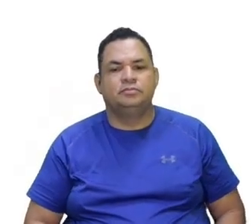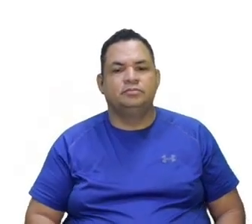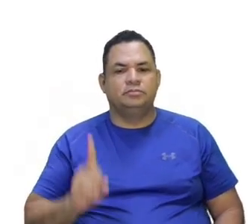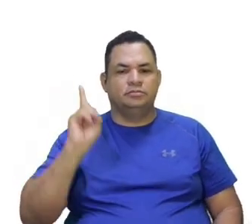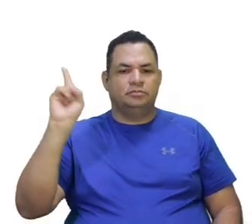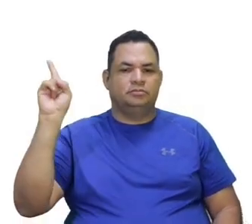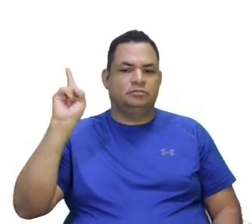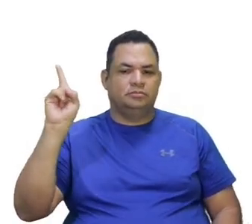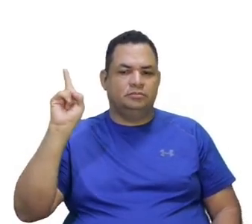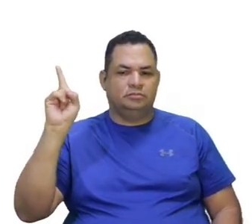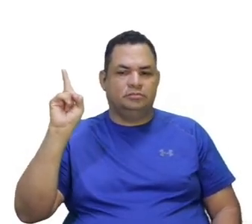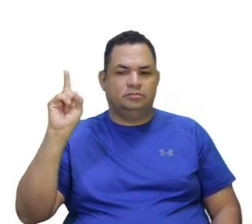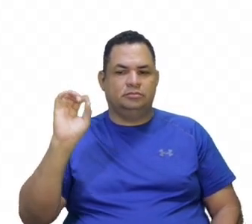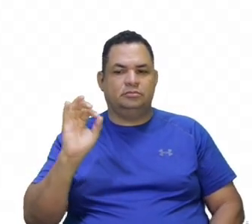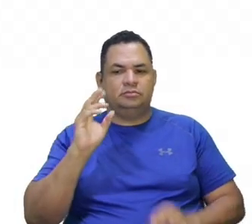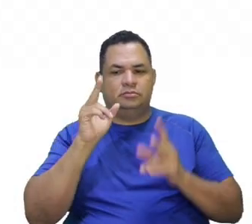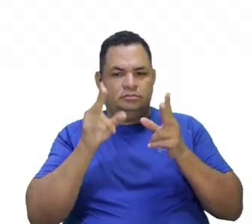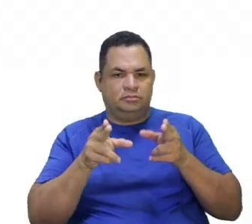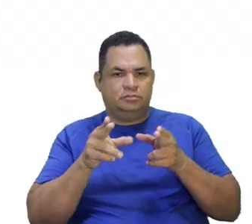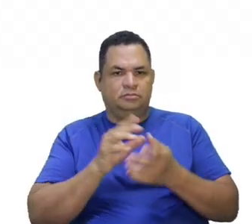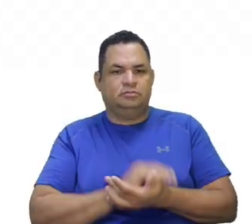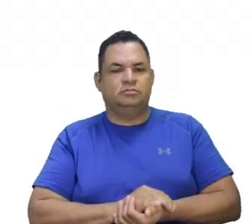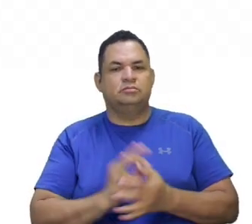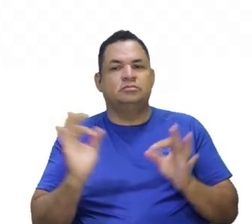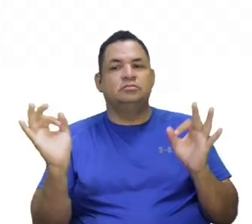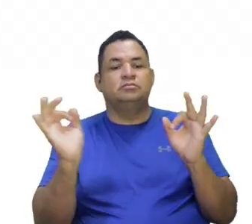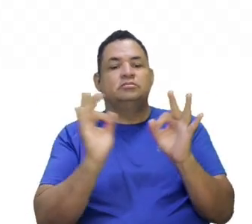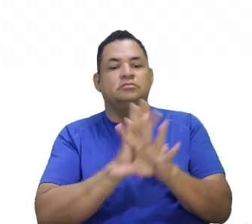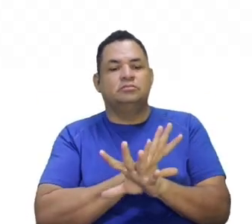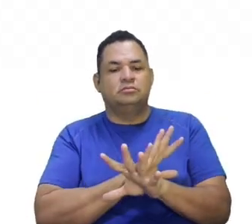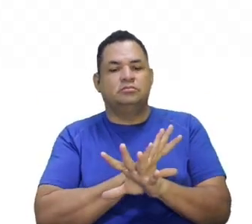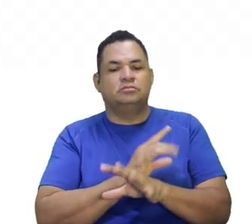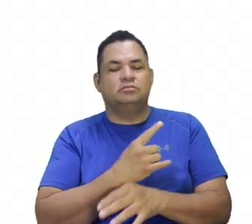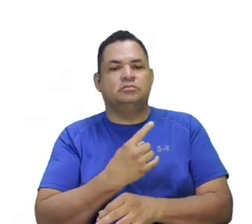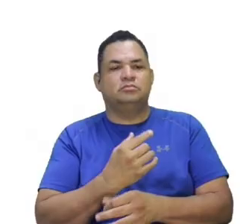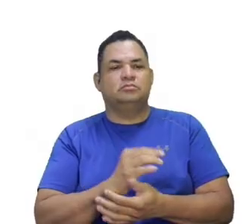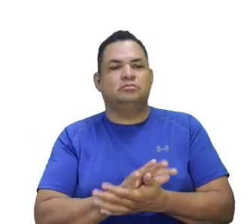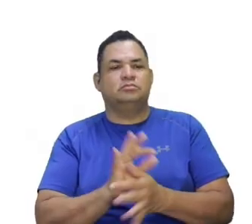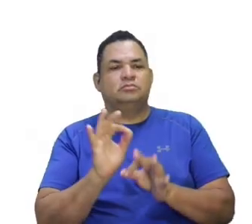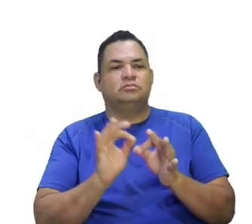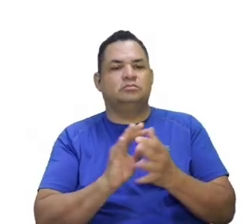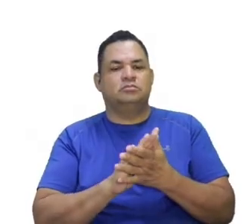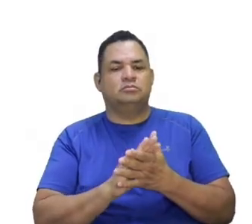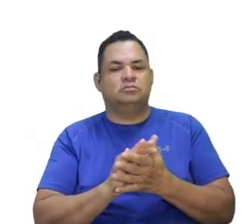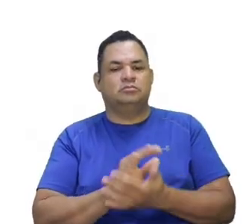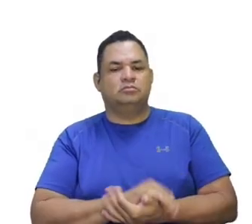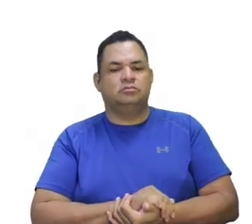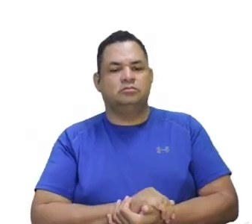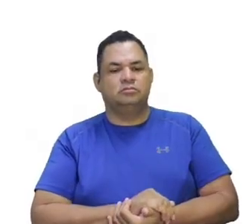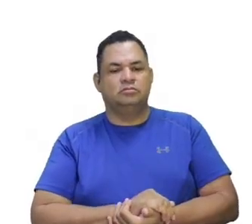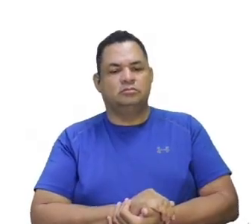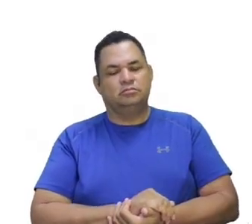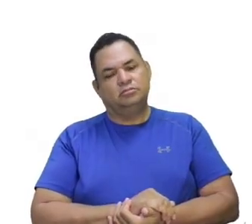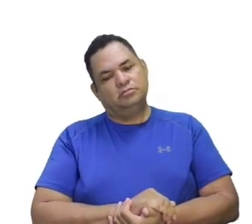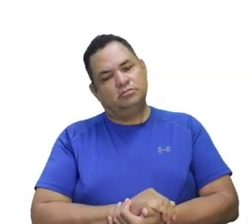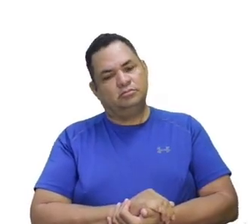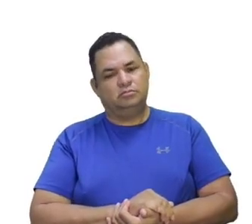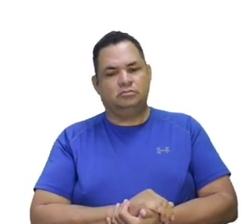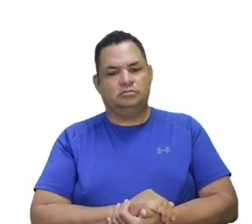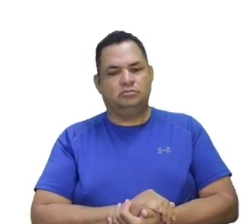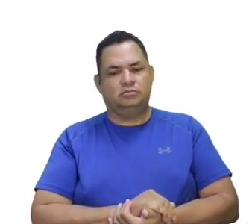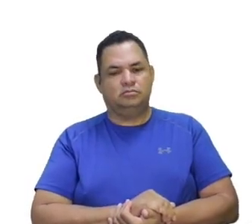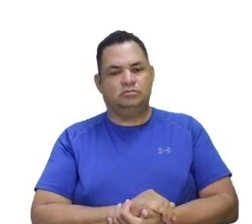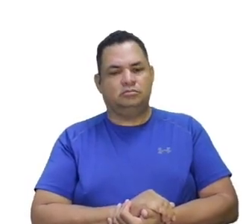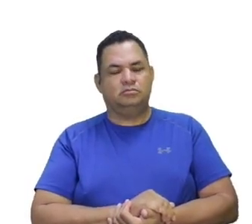camadas, a gente fica desta forma. Então, qual é a conclusão que a gente tem para essa distribuição, para esse íon? Que